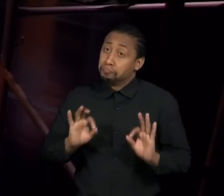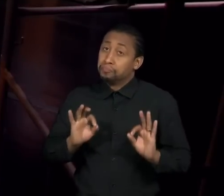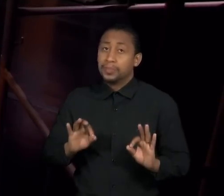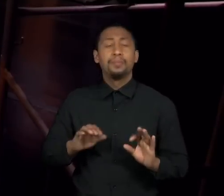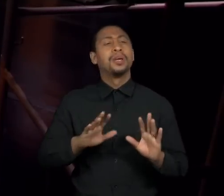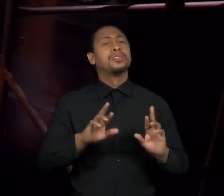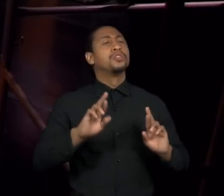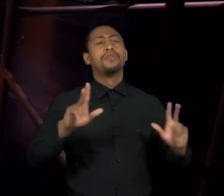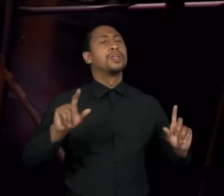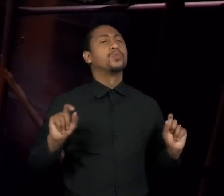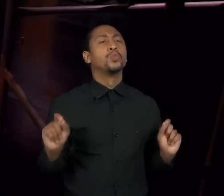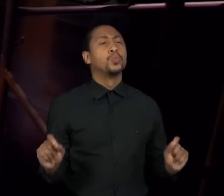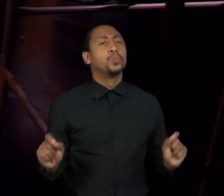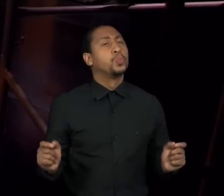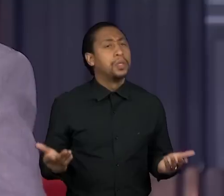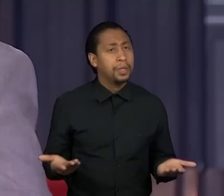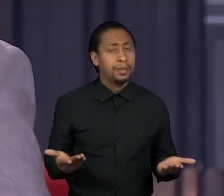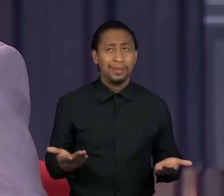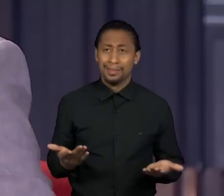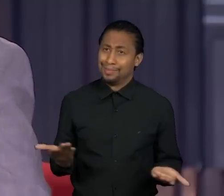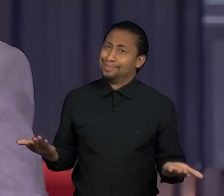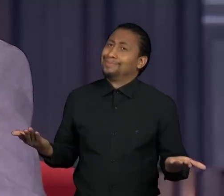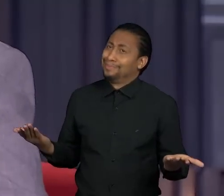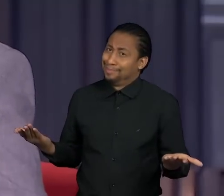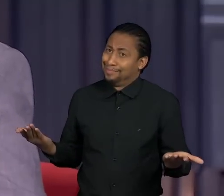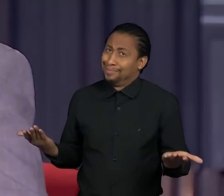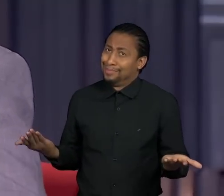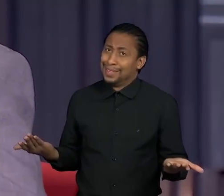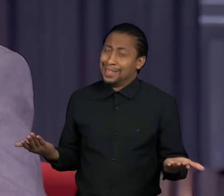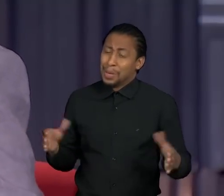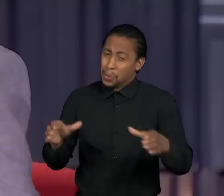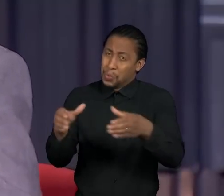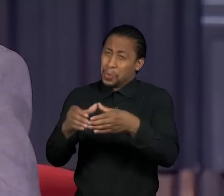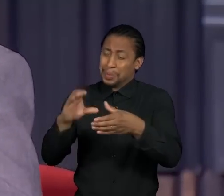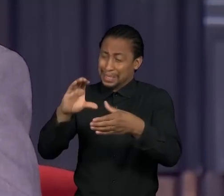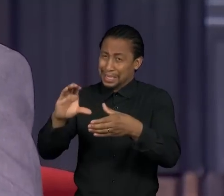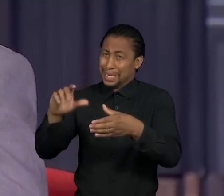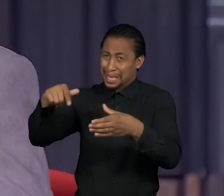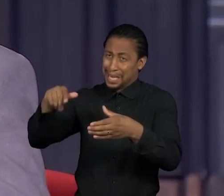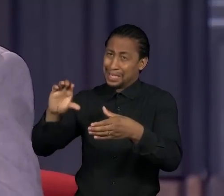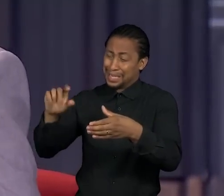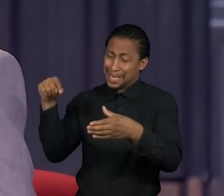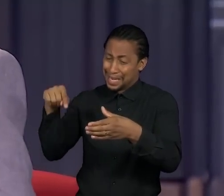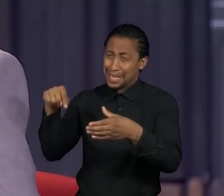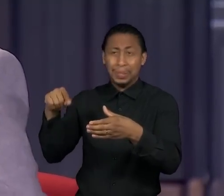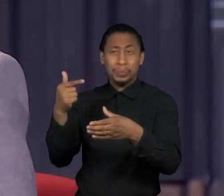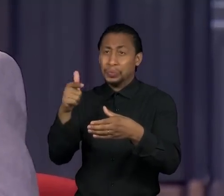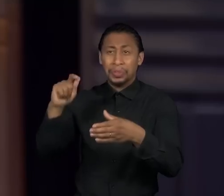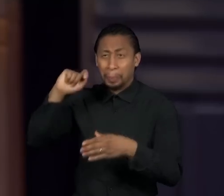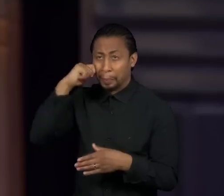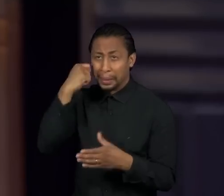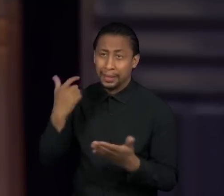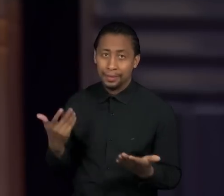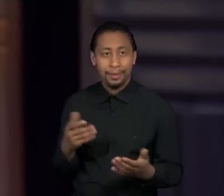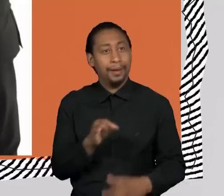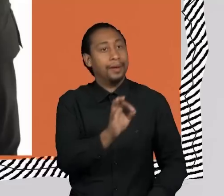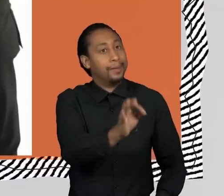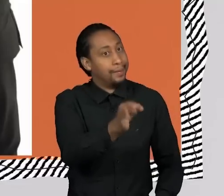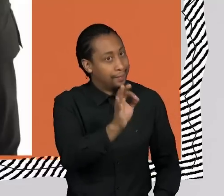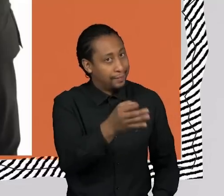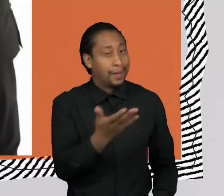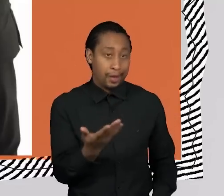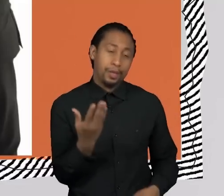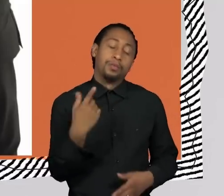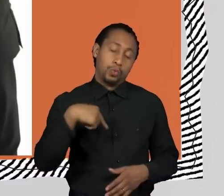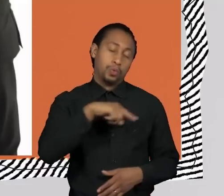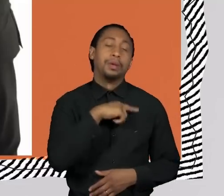são as diferenças? Pô, de cara, né? Não tinha nenhum preto, né? Tem isso. E